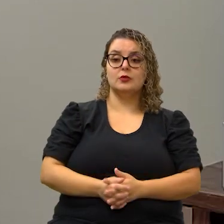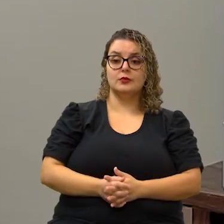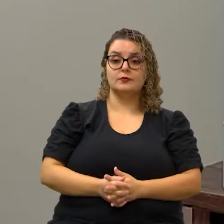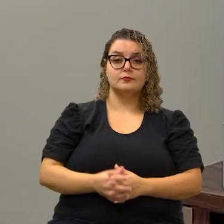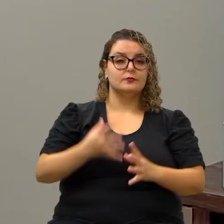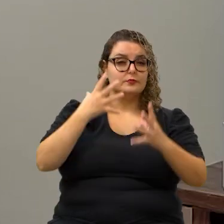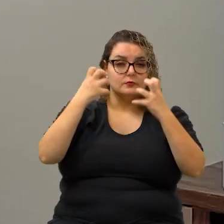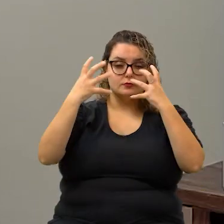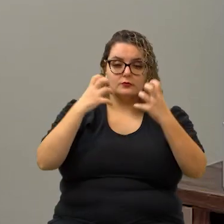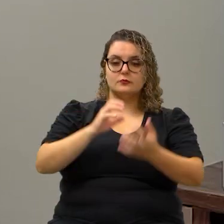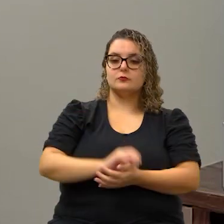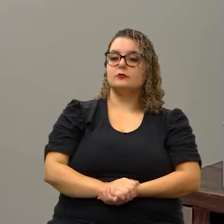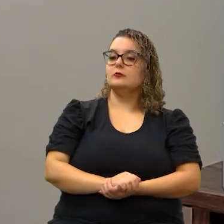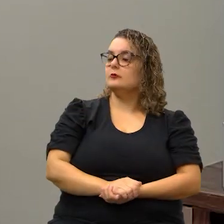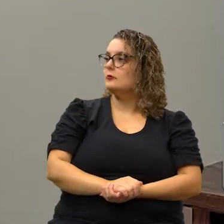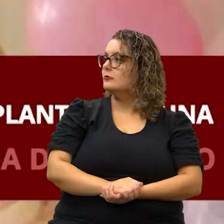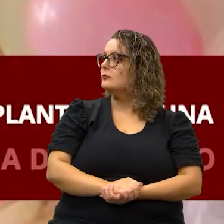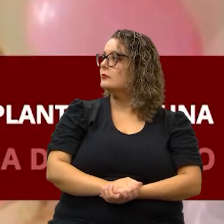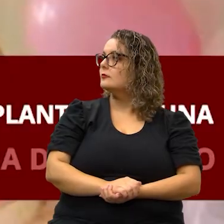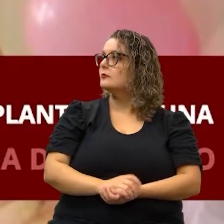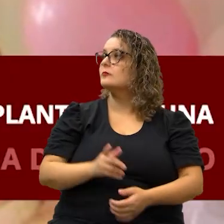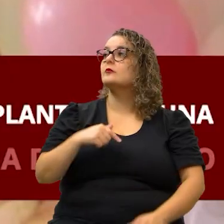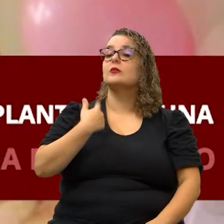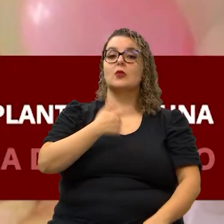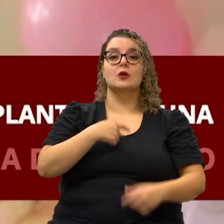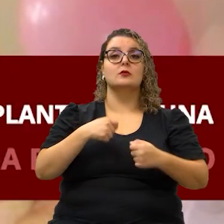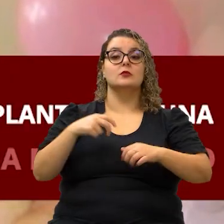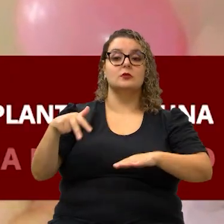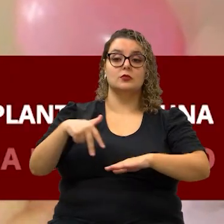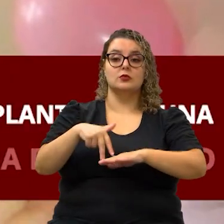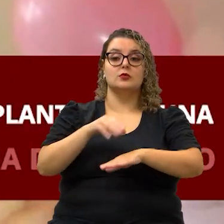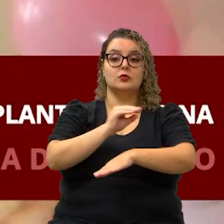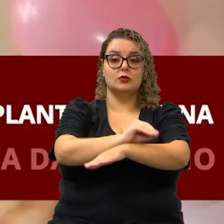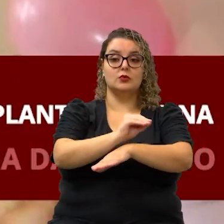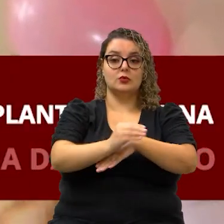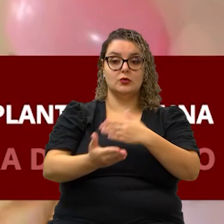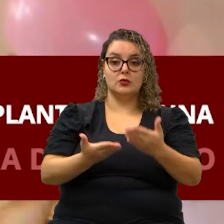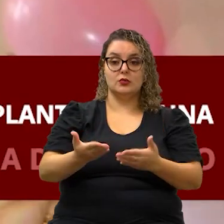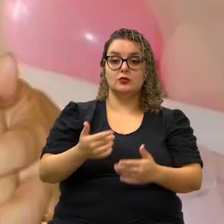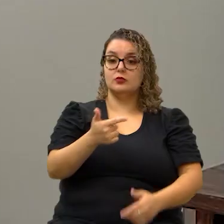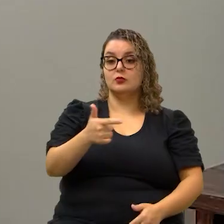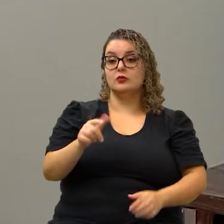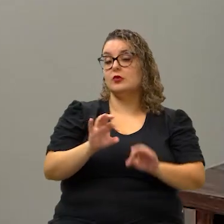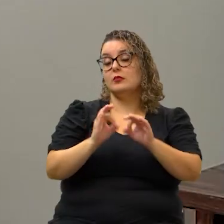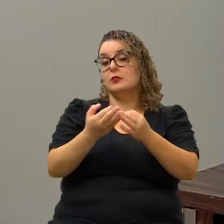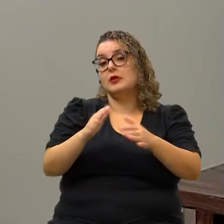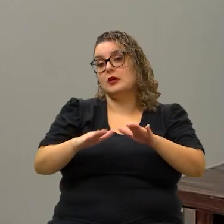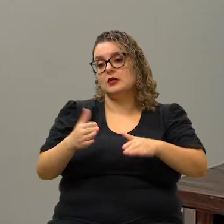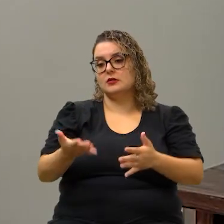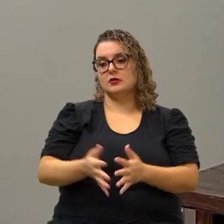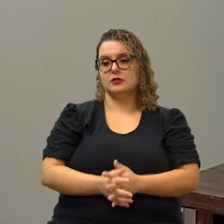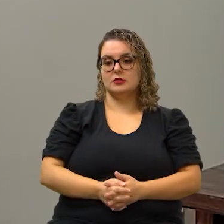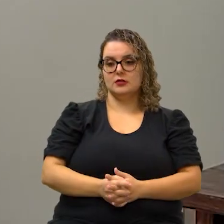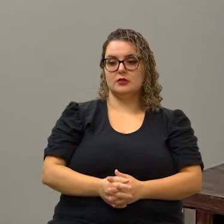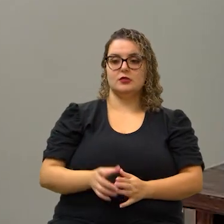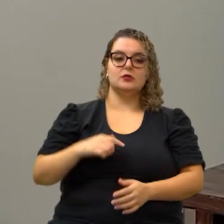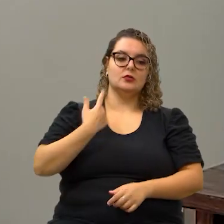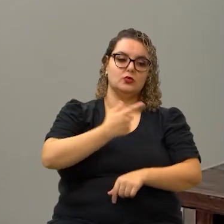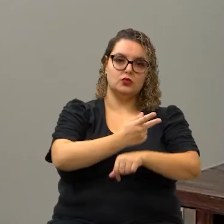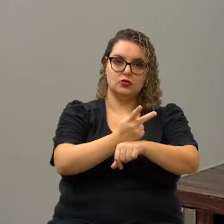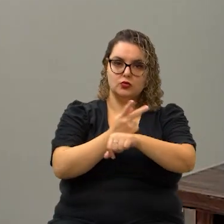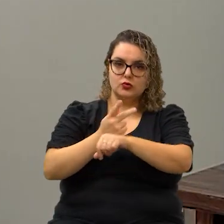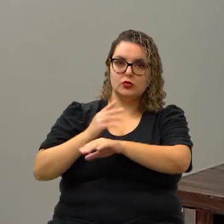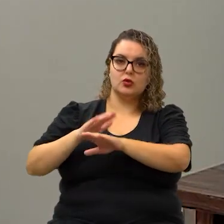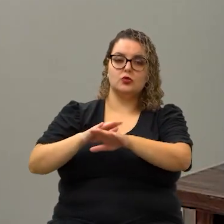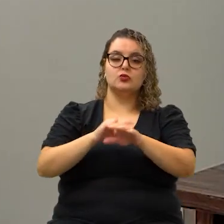A gente precisa muito da figura do cuidador. Às vezes a pessoa não tem familiares, né? E a gente faz essa busca ativa junto com o serviço social